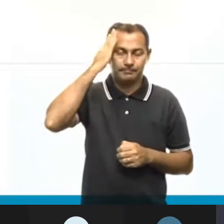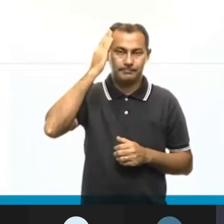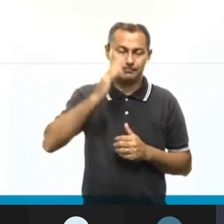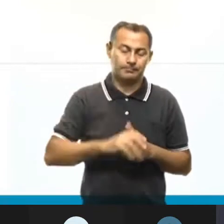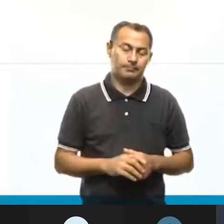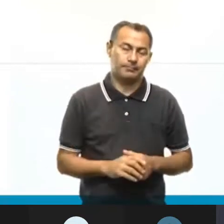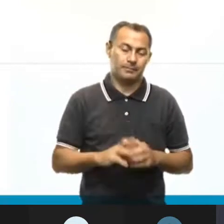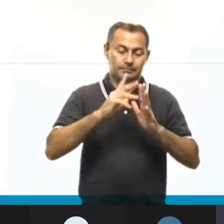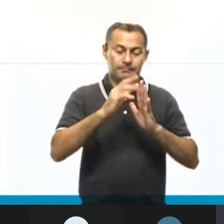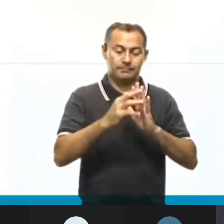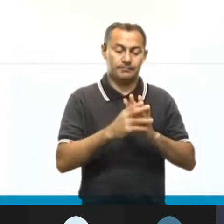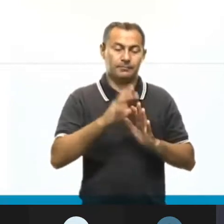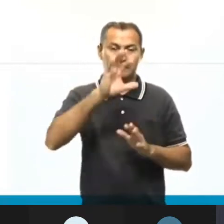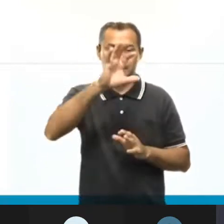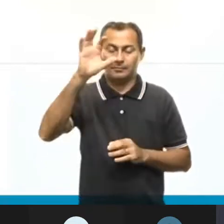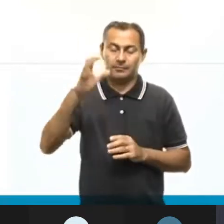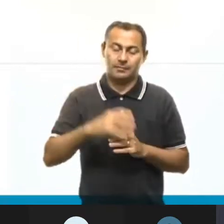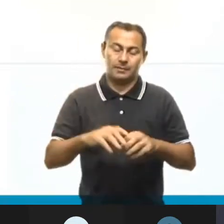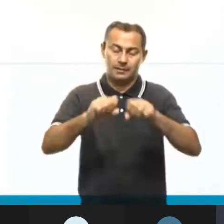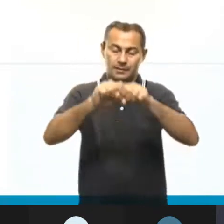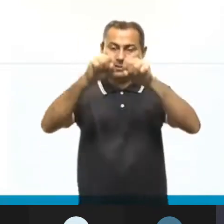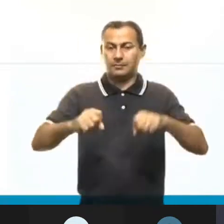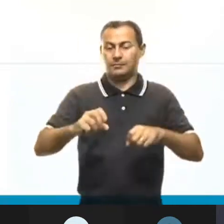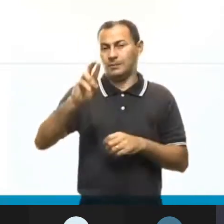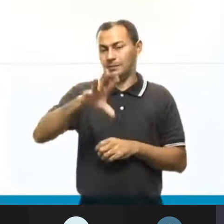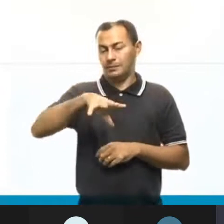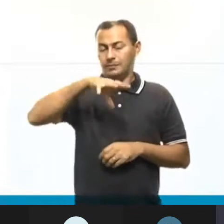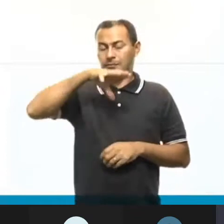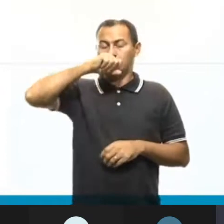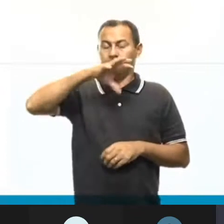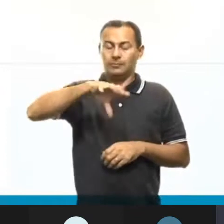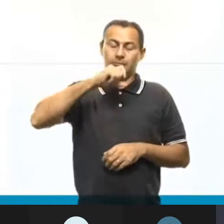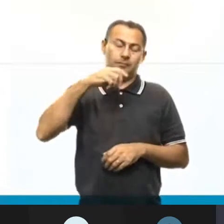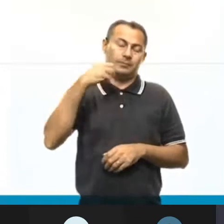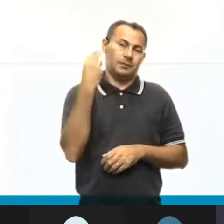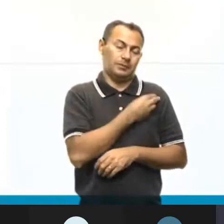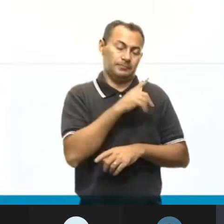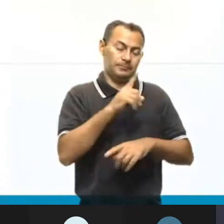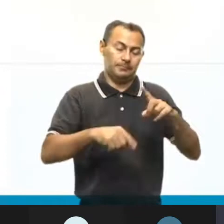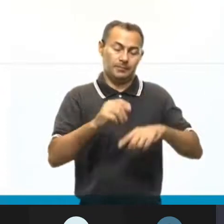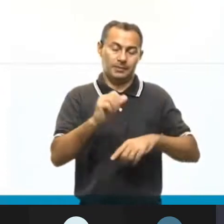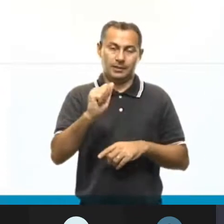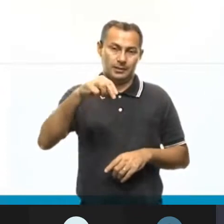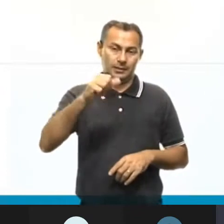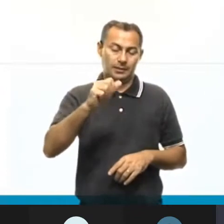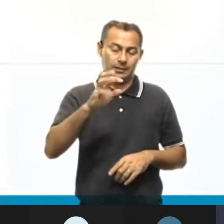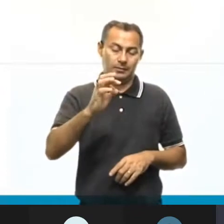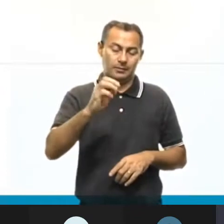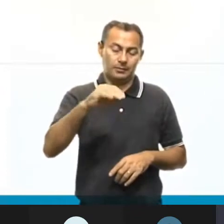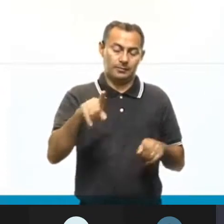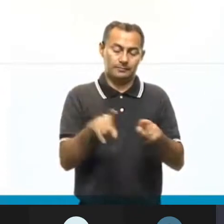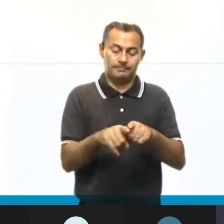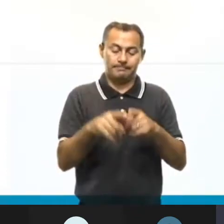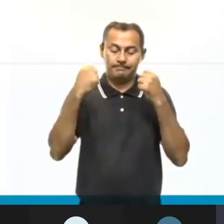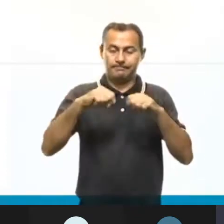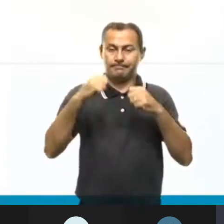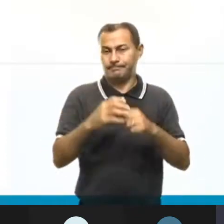reconhecimento das diferentes regiões do sistema respiratório utilizando as nossas peças anatômicas sintéticas. Então,